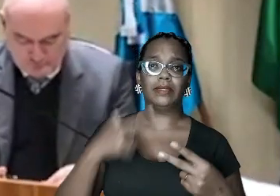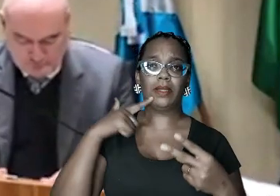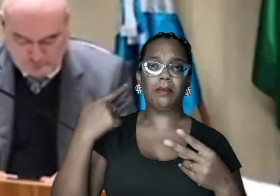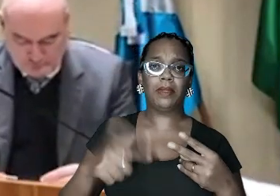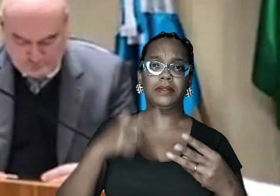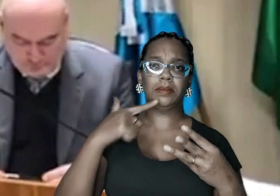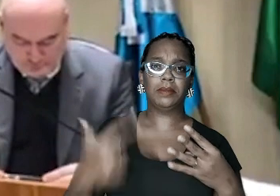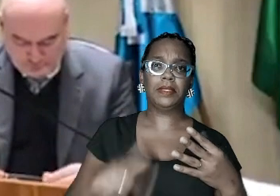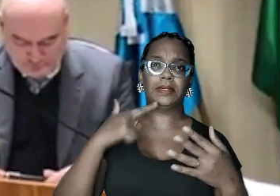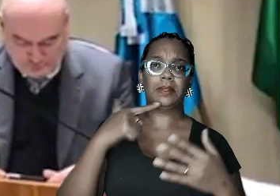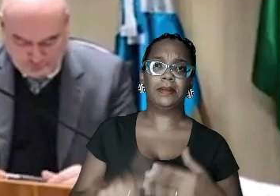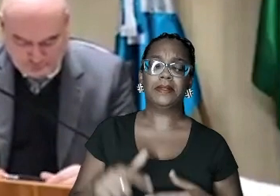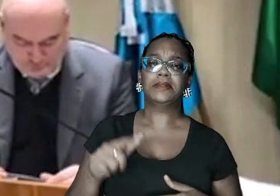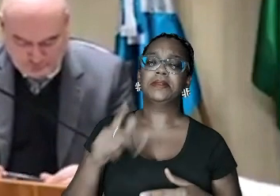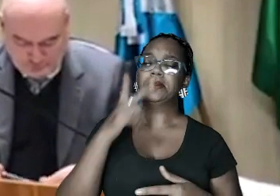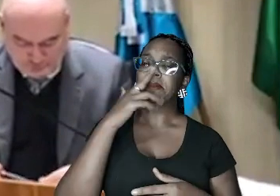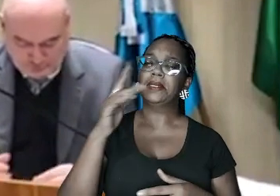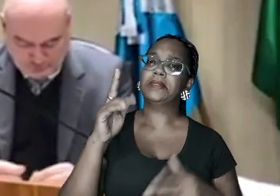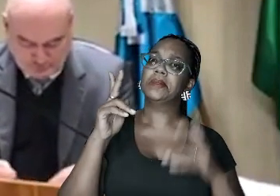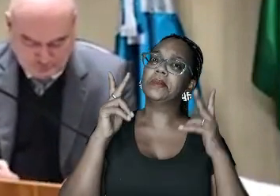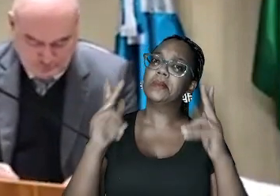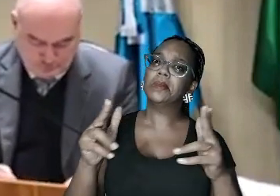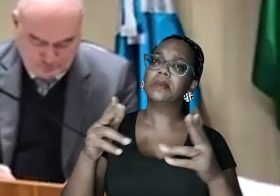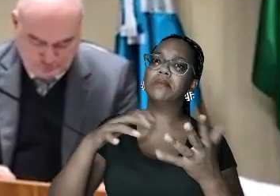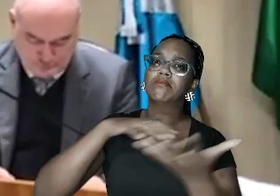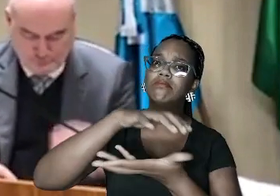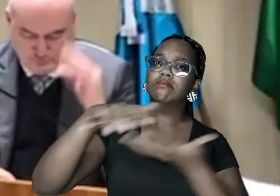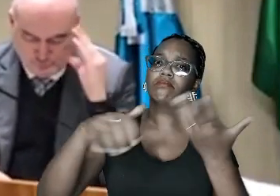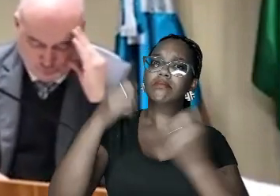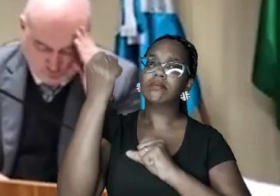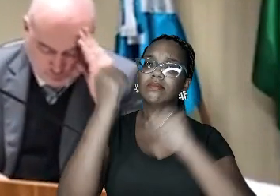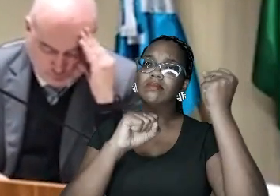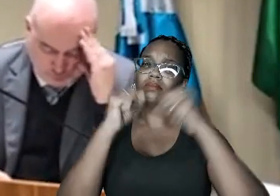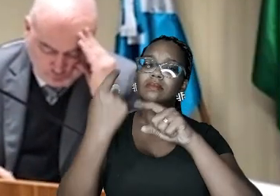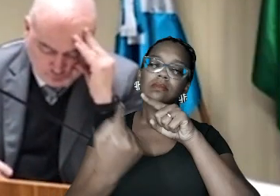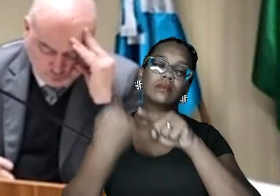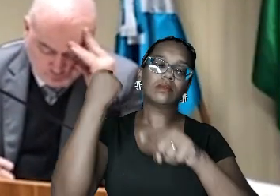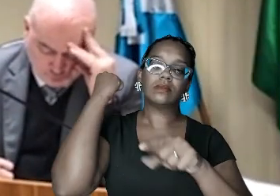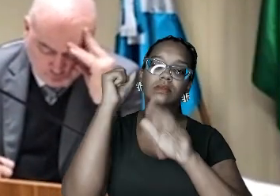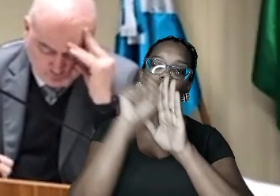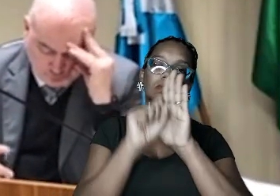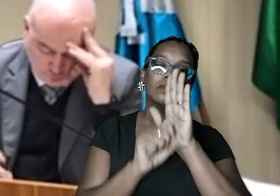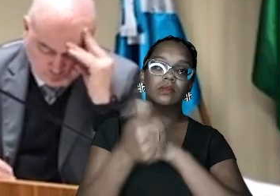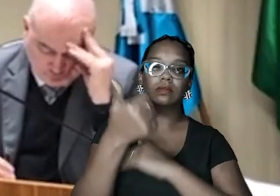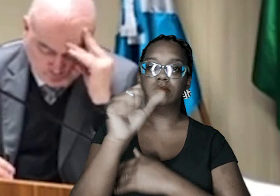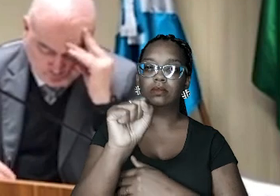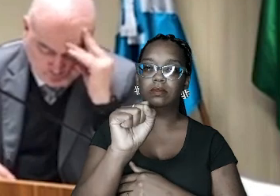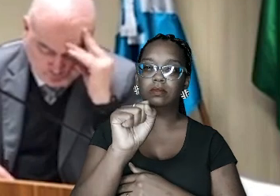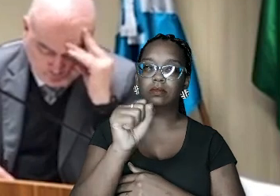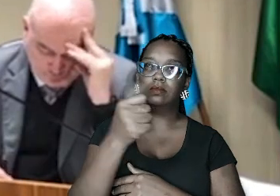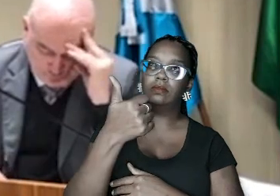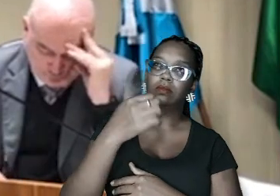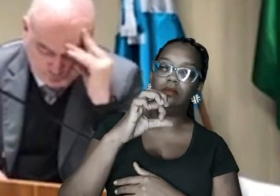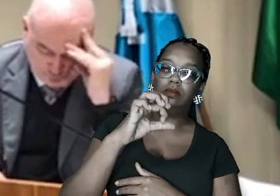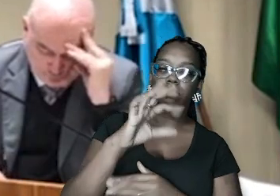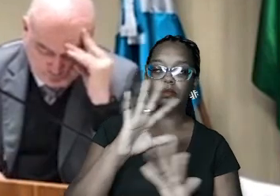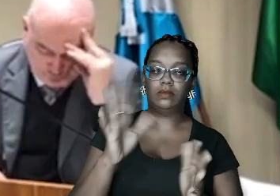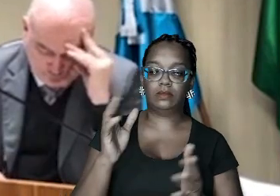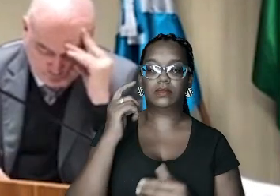o esquema da Revolução Industrial que começou lá no século 18 19 enfim